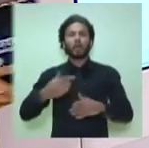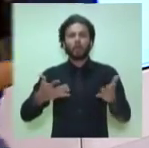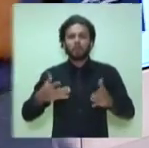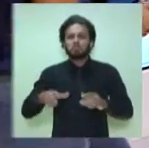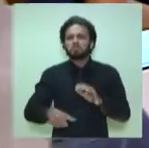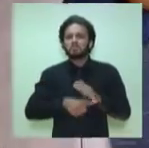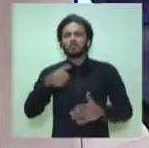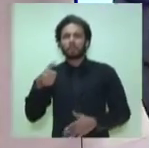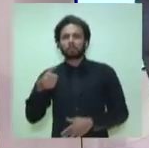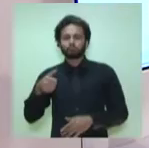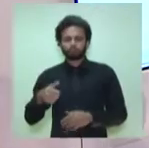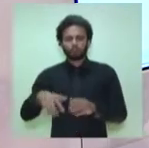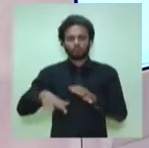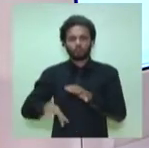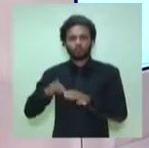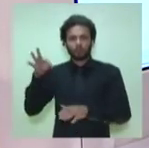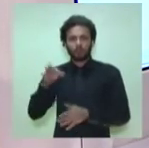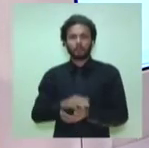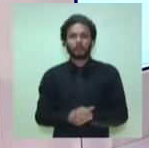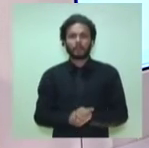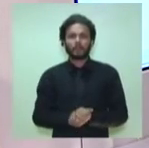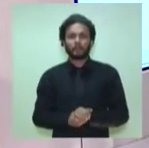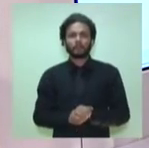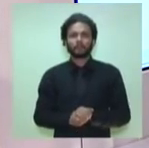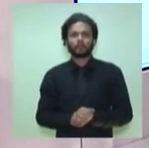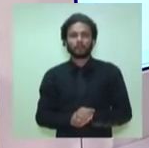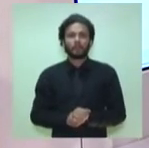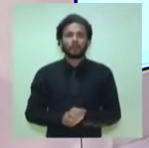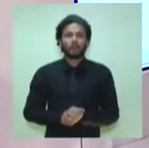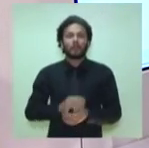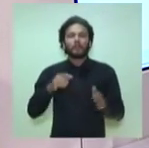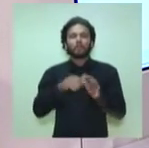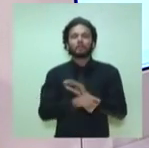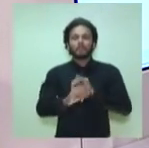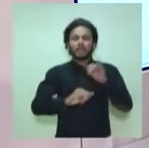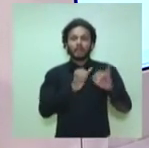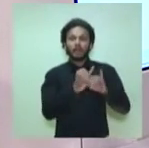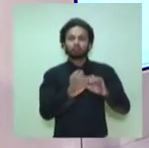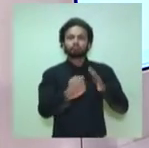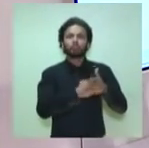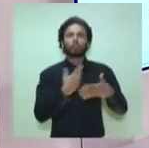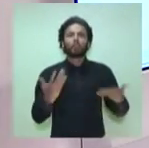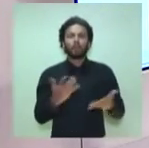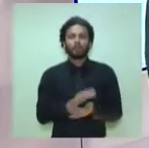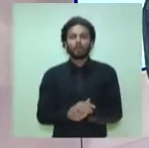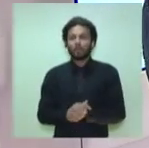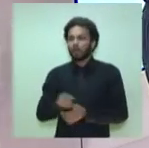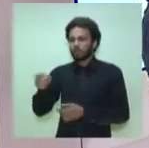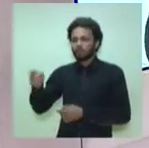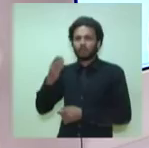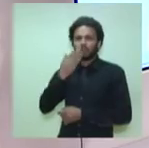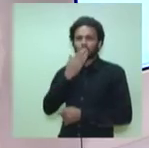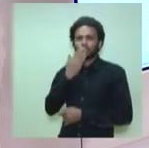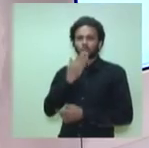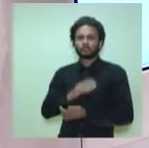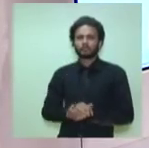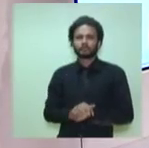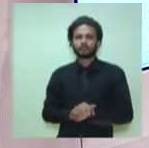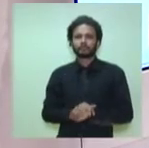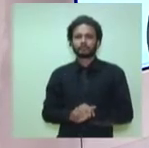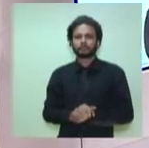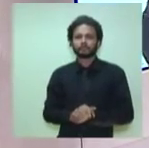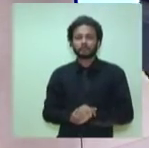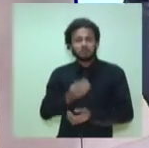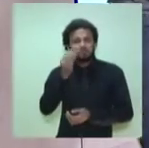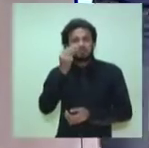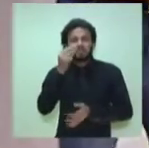cá, Luana, por favor, que vai responder a essa pergunta da internet. É o candidato Arthur Neto. Vamos